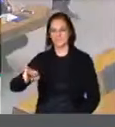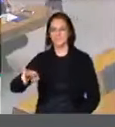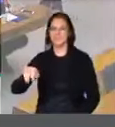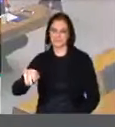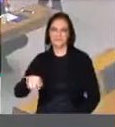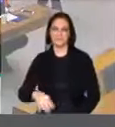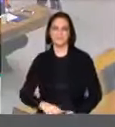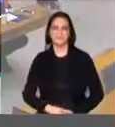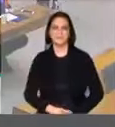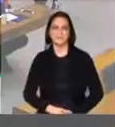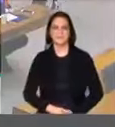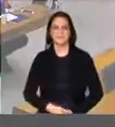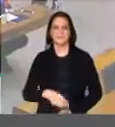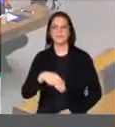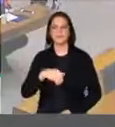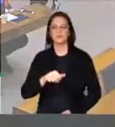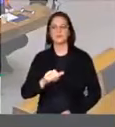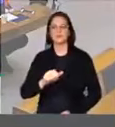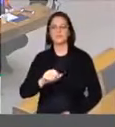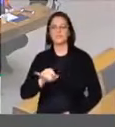homenageamos Major Rimac,